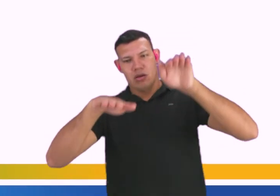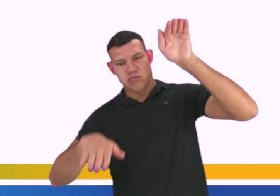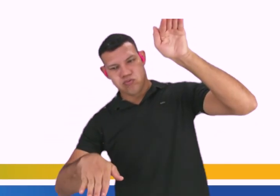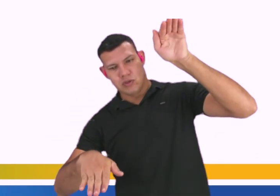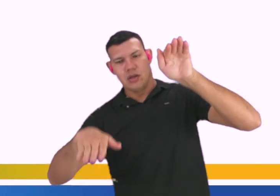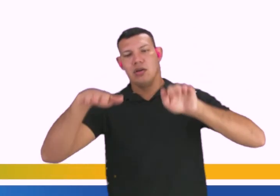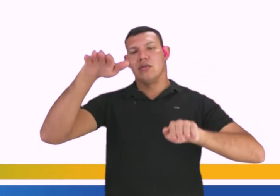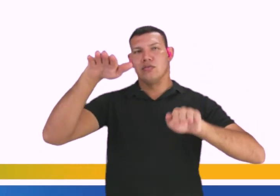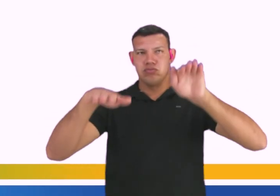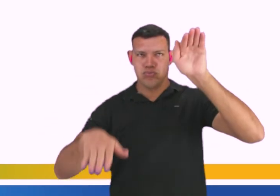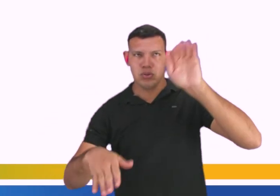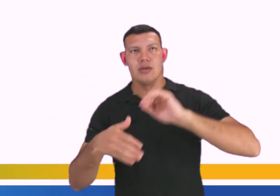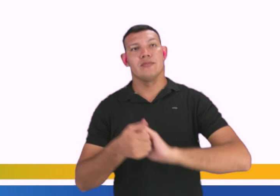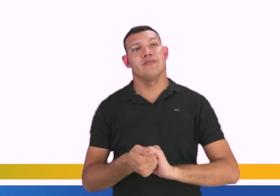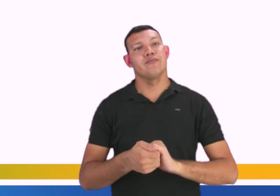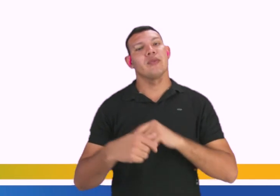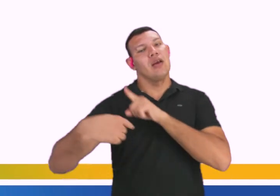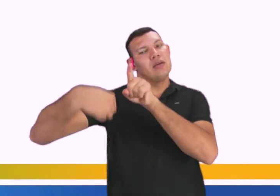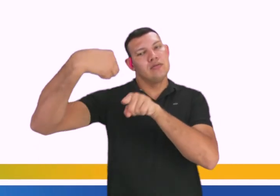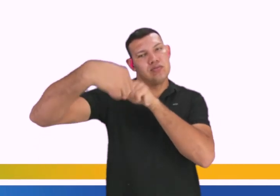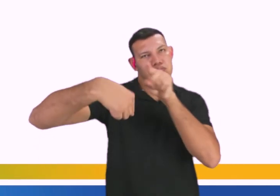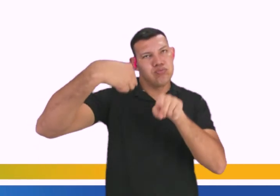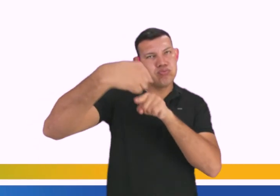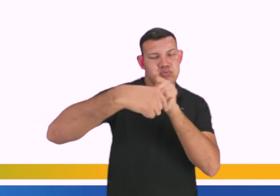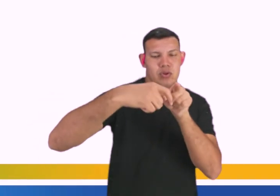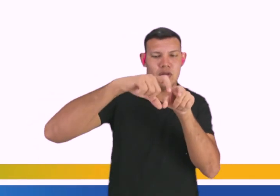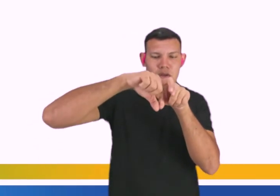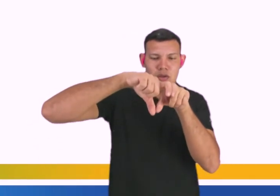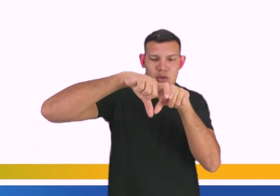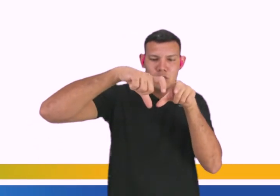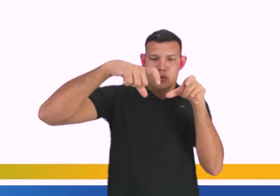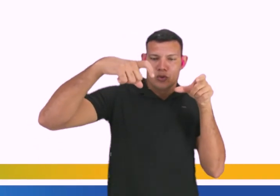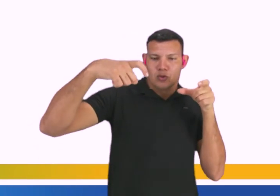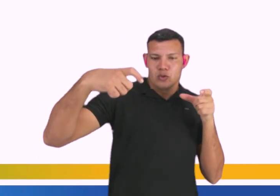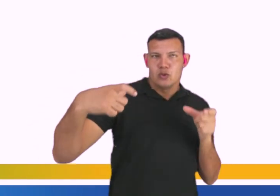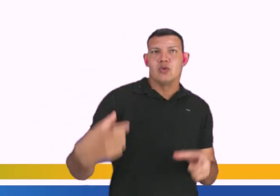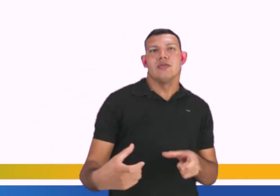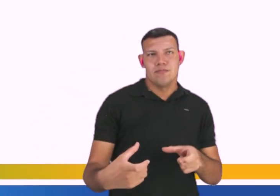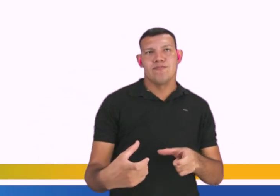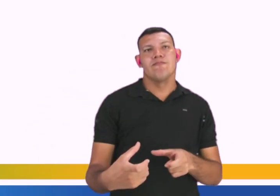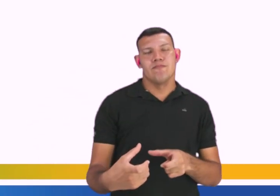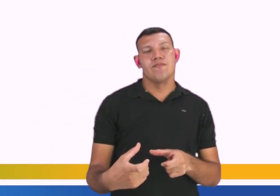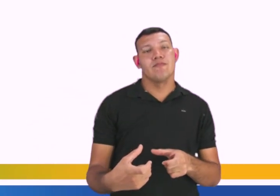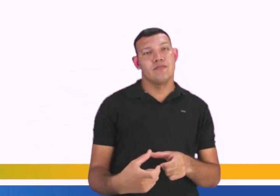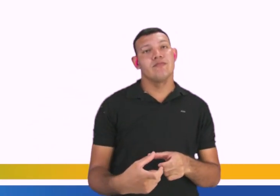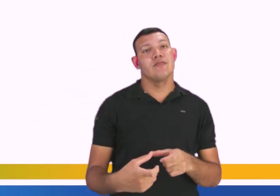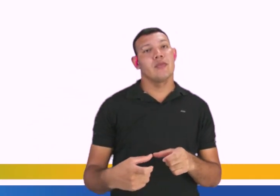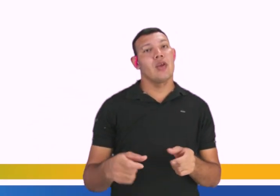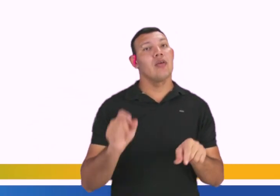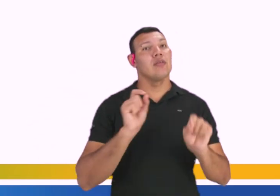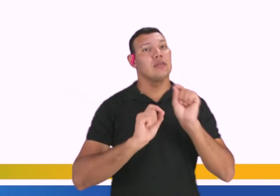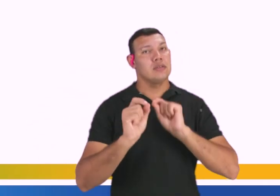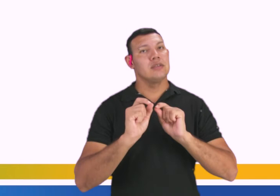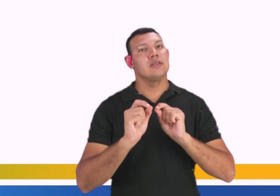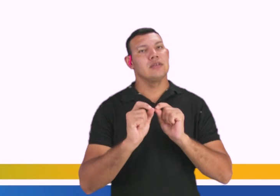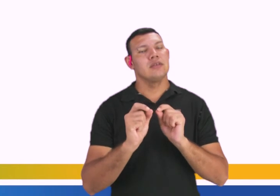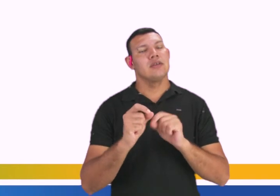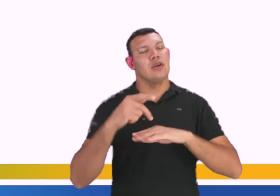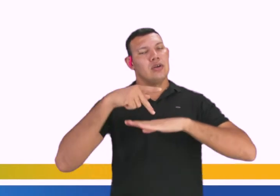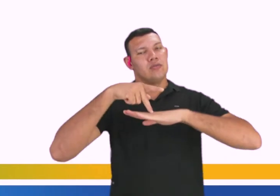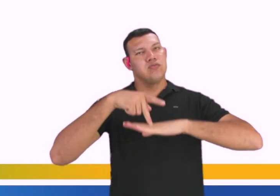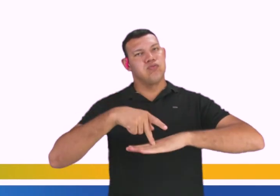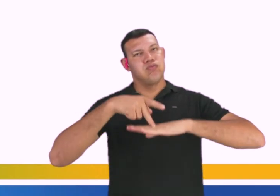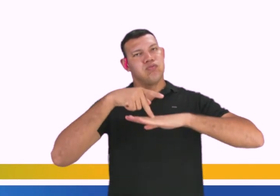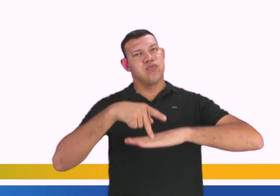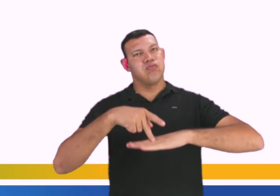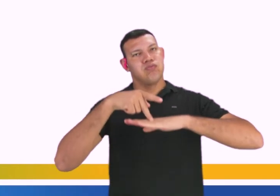pneus precisam ser mais largos para que quando passe, eles ocupem uma área maior. E ocupar uma área maior ou exercer força sobre